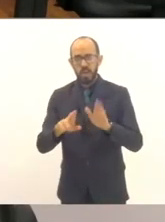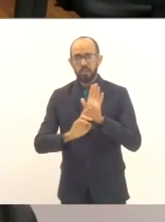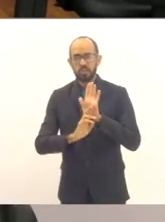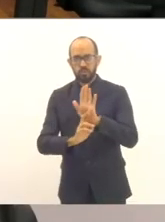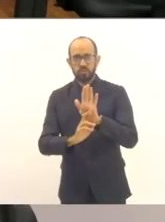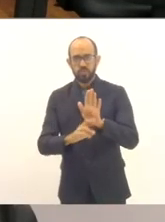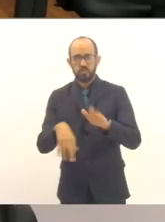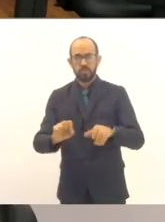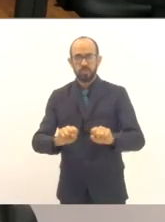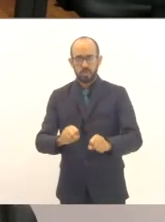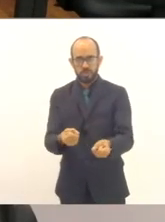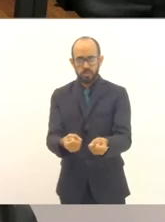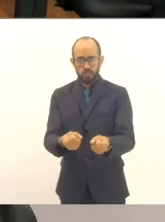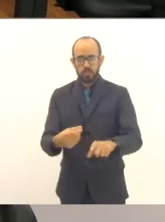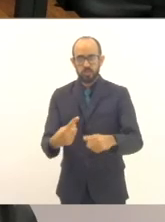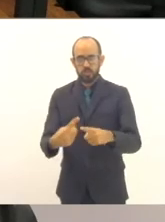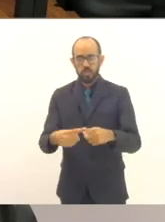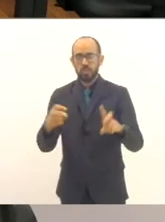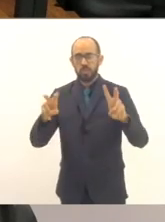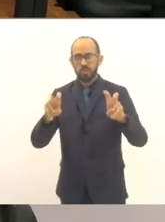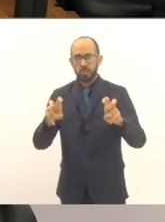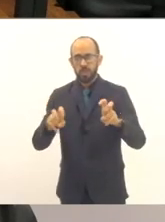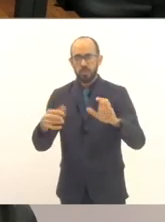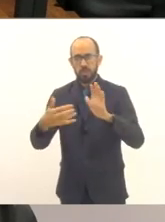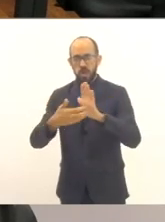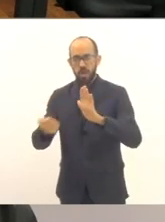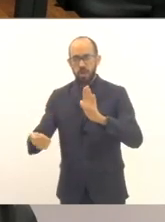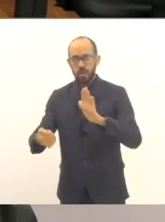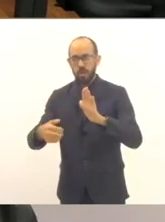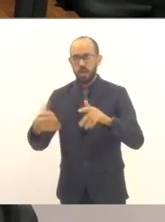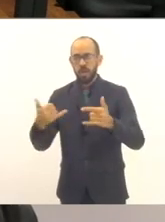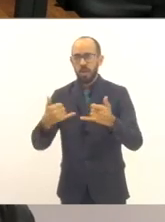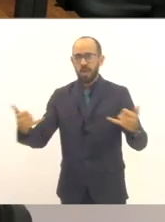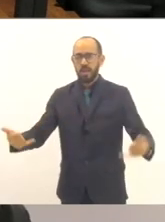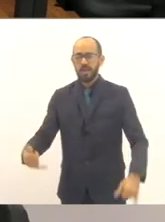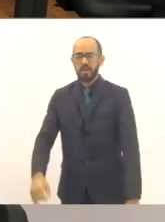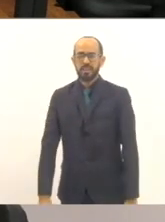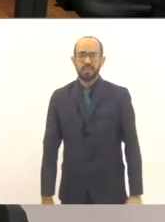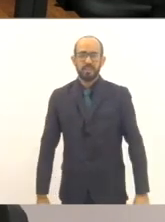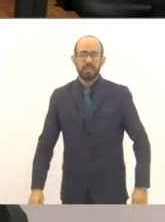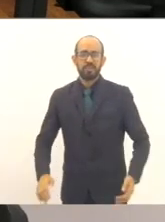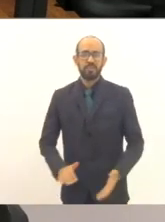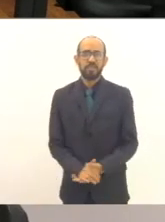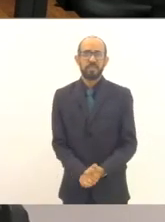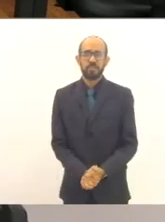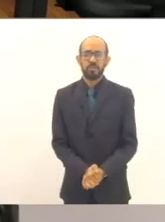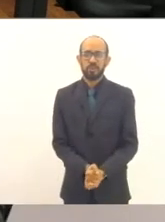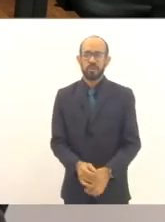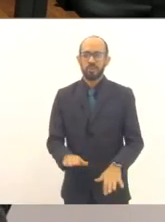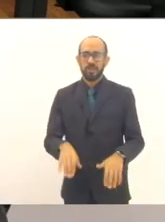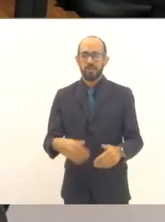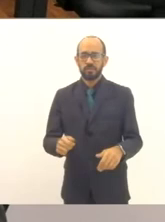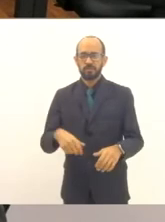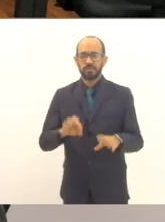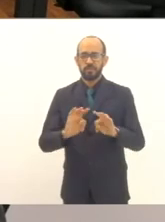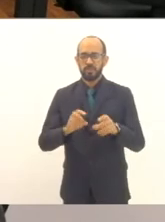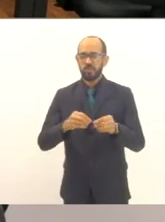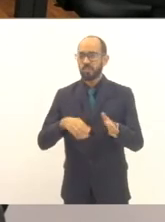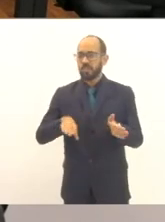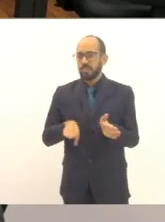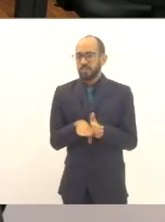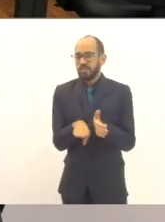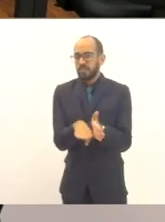que o tema que lá vamos discutir a questão de furto de cabo O problema é que vem sendo enfrentado nas 12 estações que são